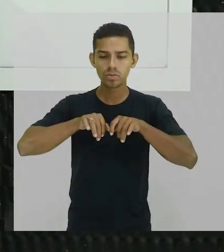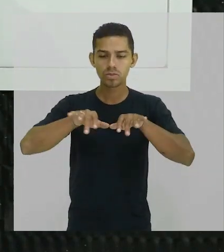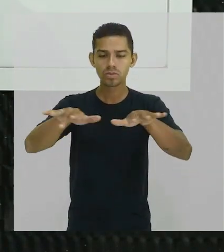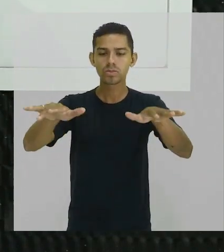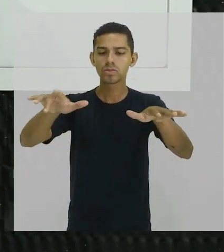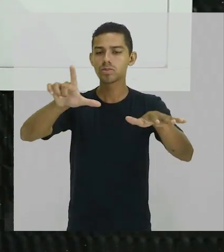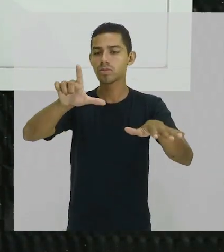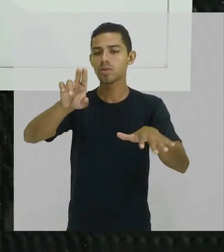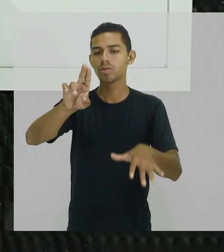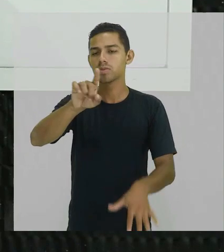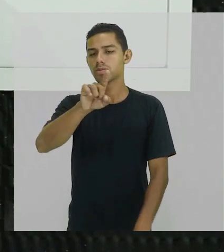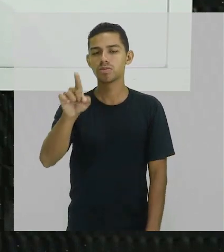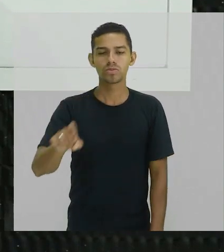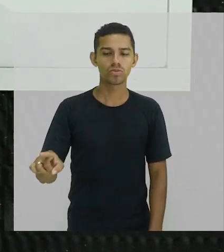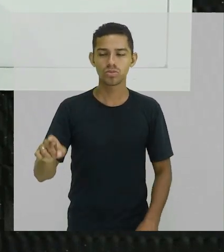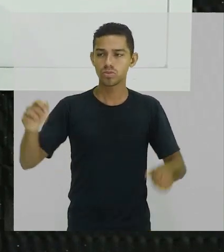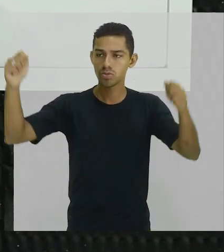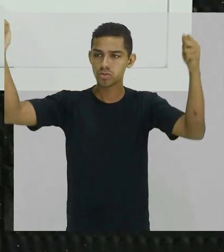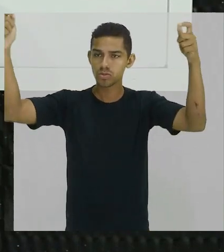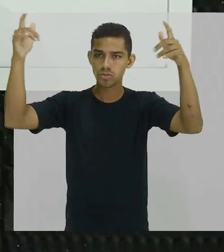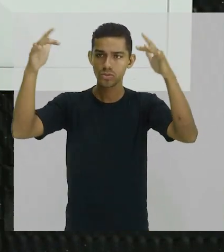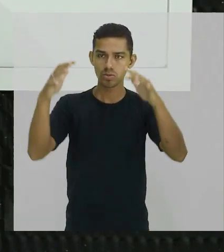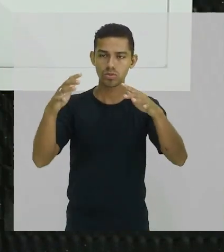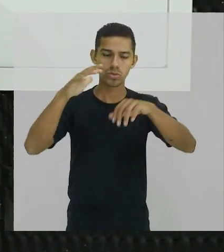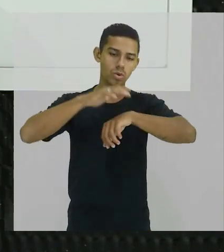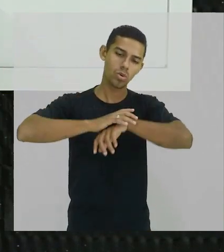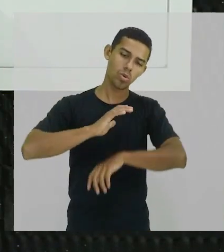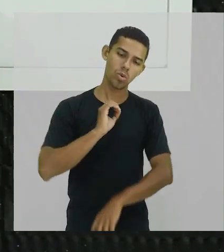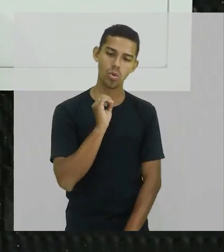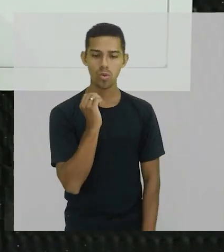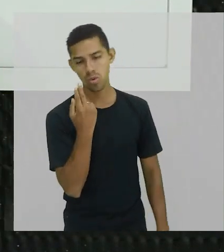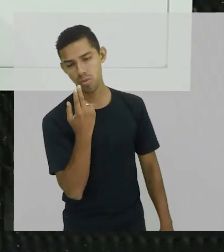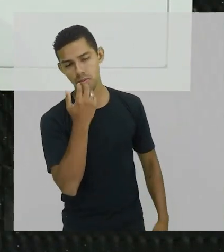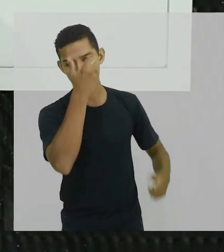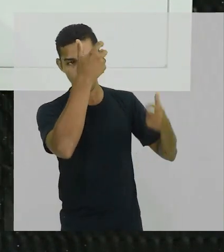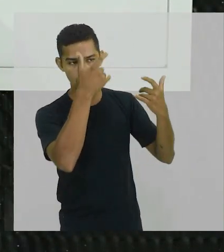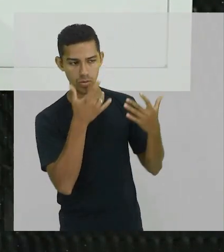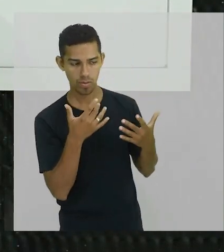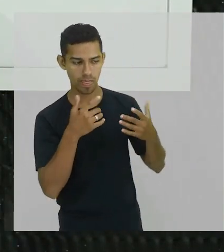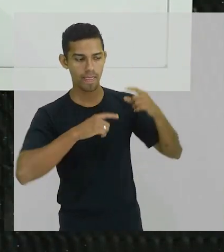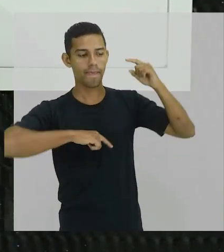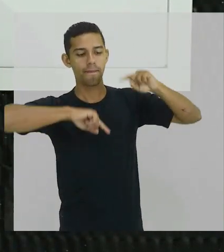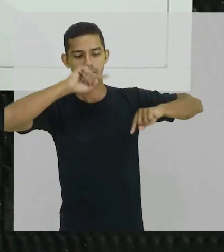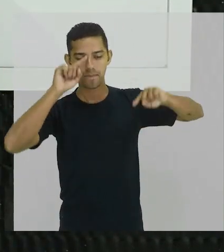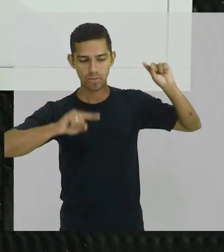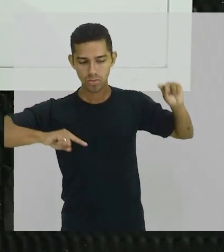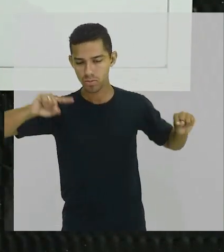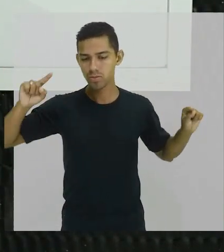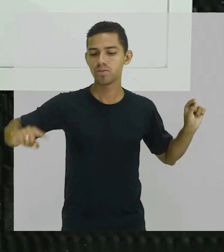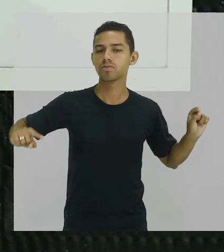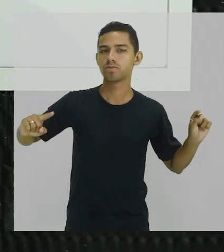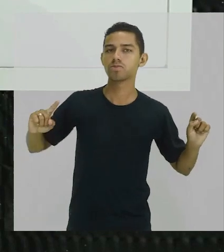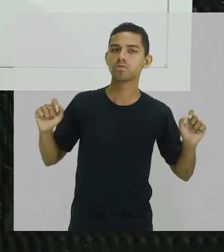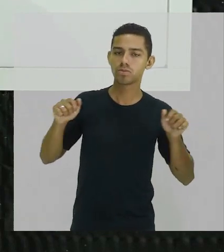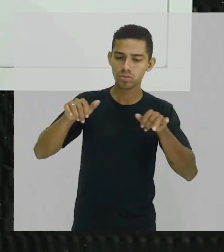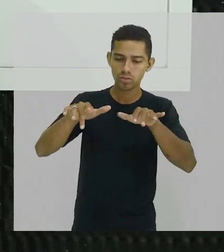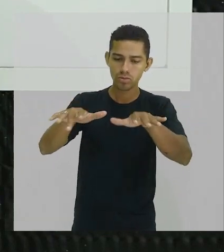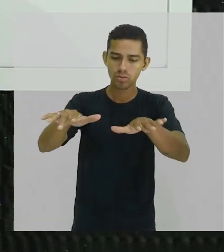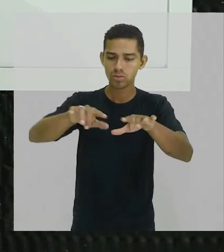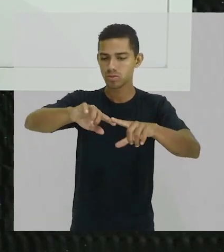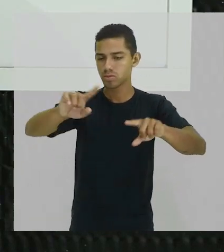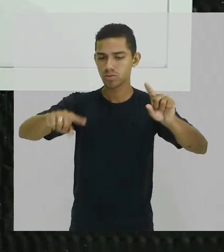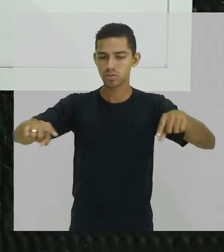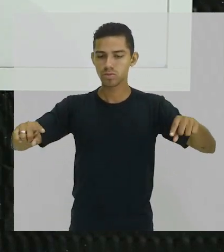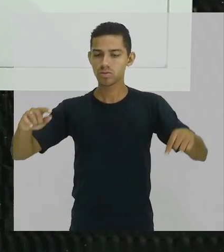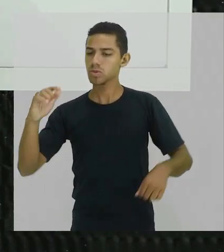propagação da luz, por exemplo, certo? Ou, melhor falando, propagação de uma onda, certo?